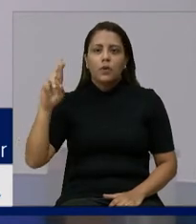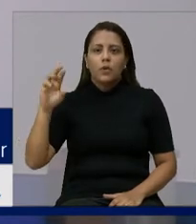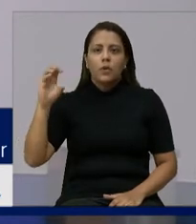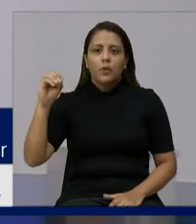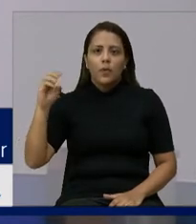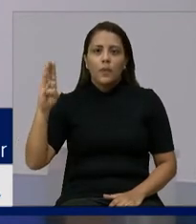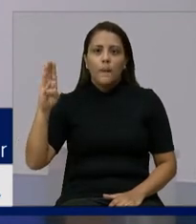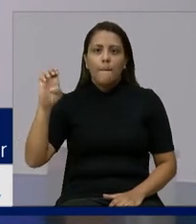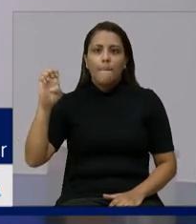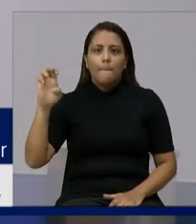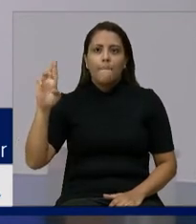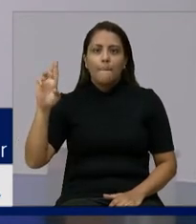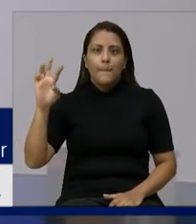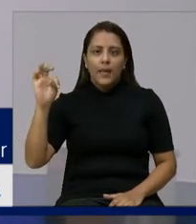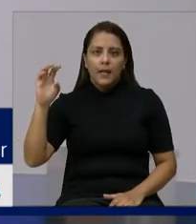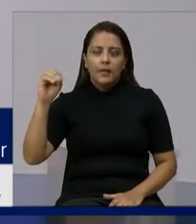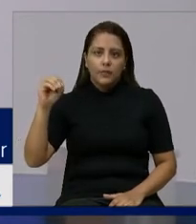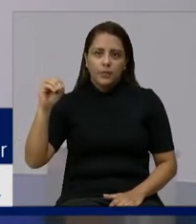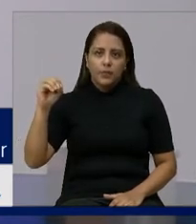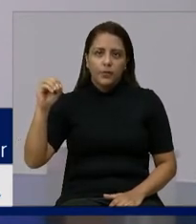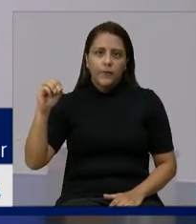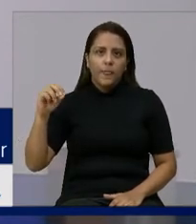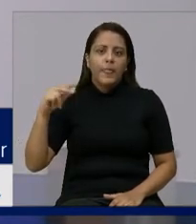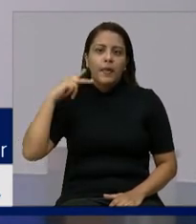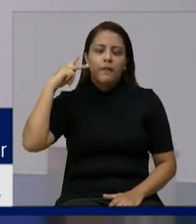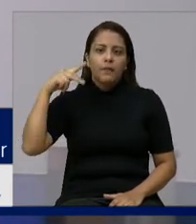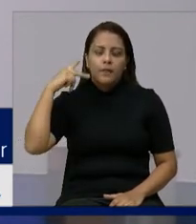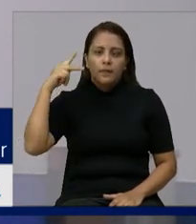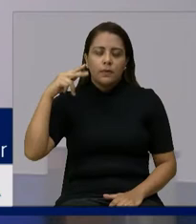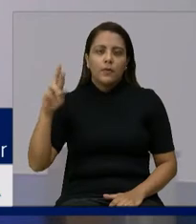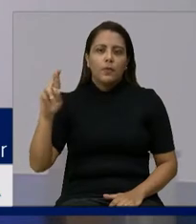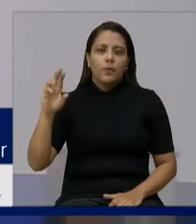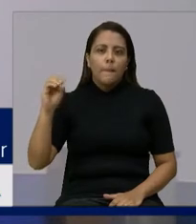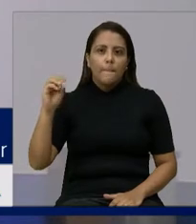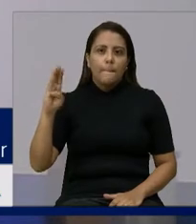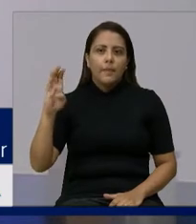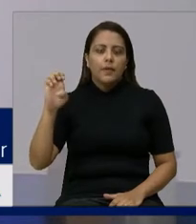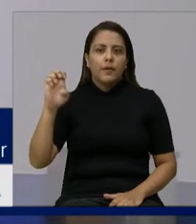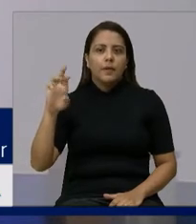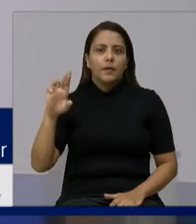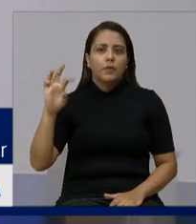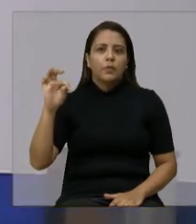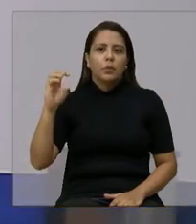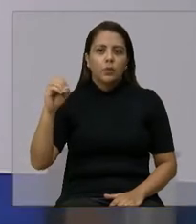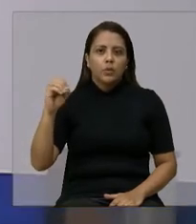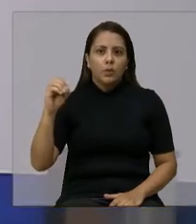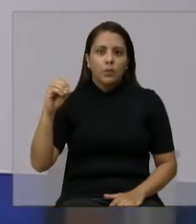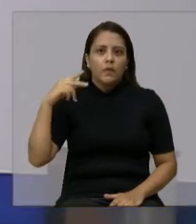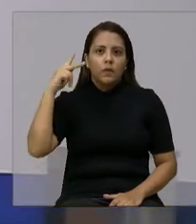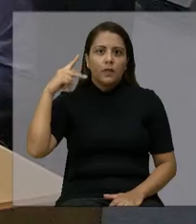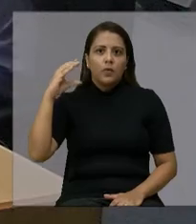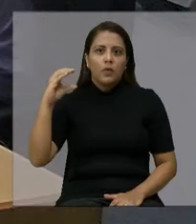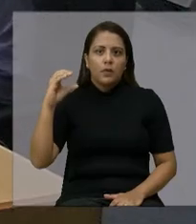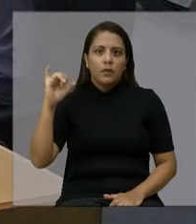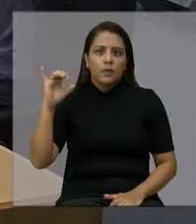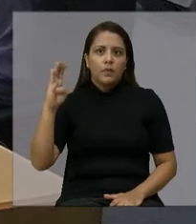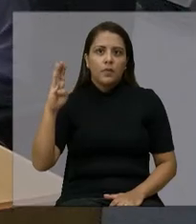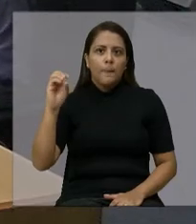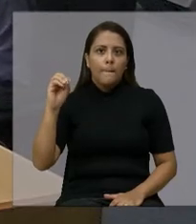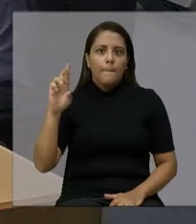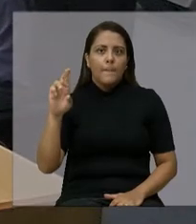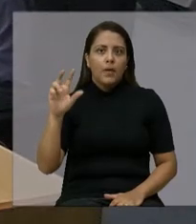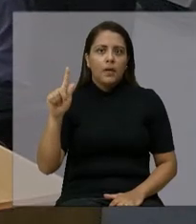Padaria, vereador Roberto do Eleven e vereador Ciborgue.